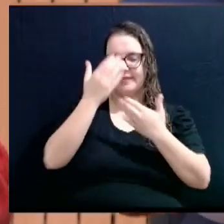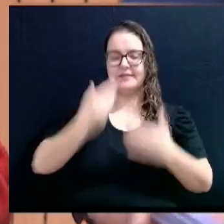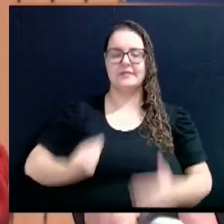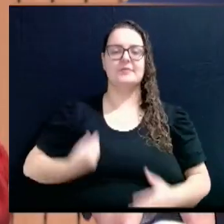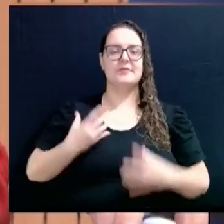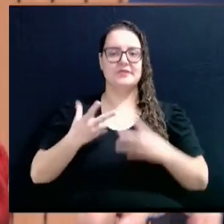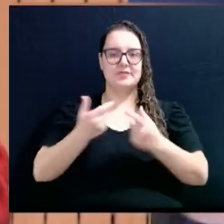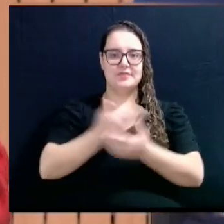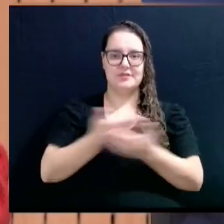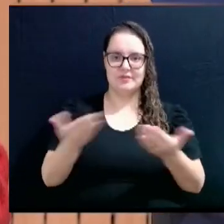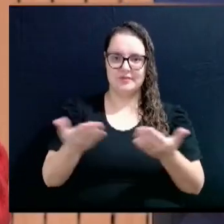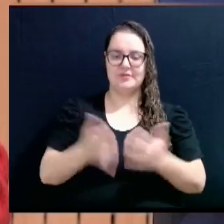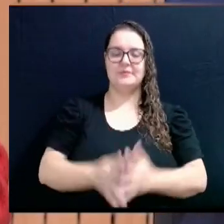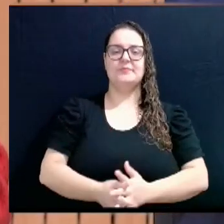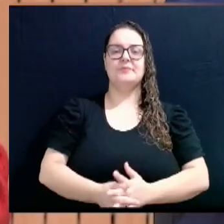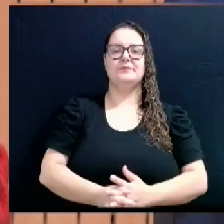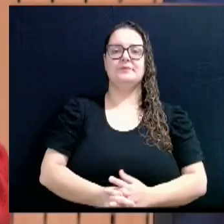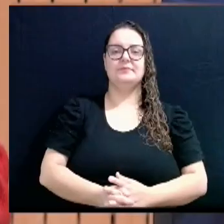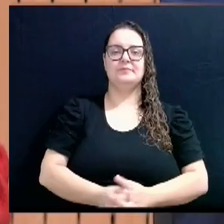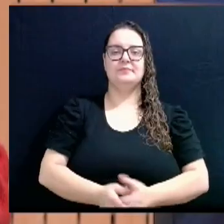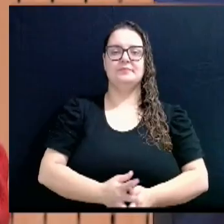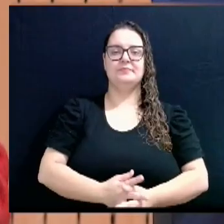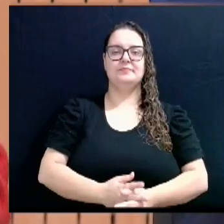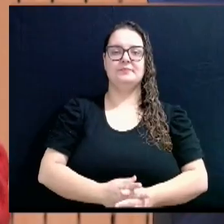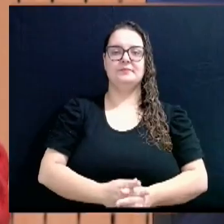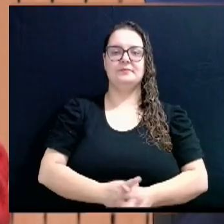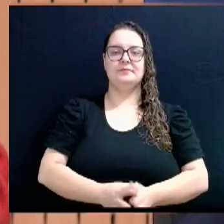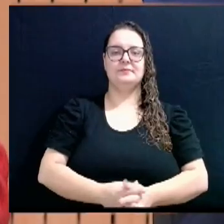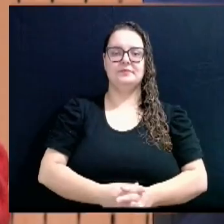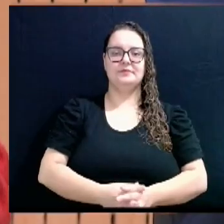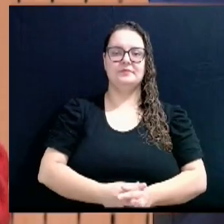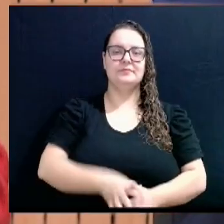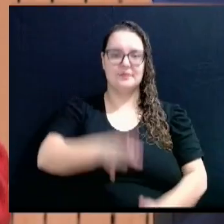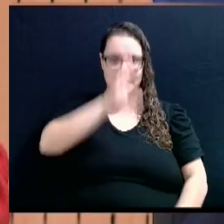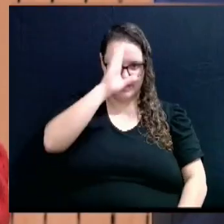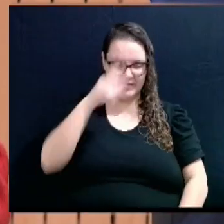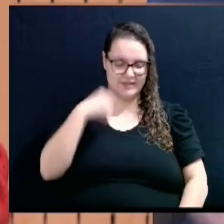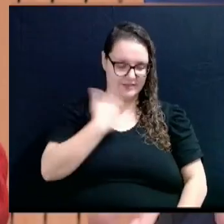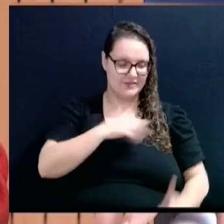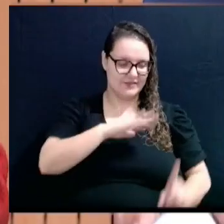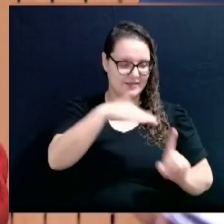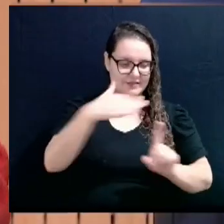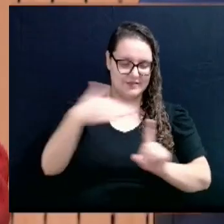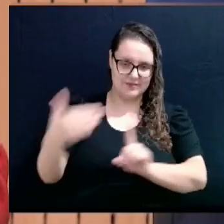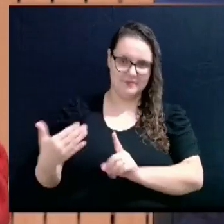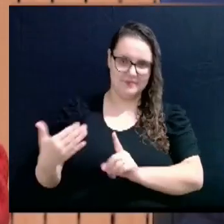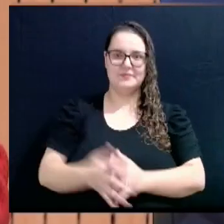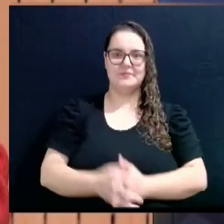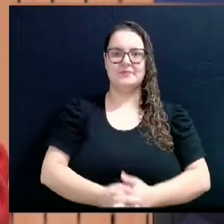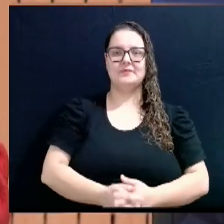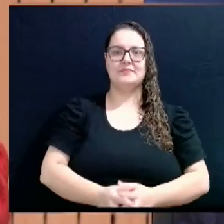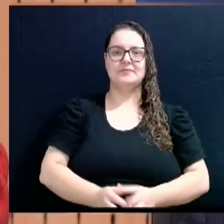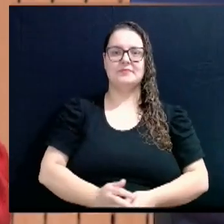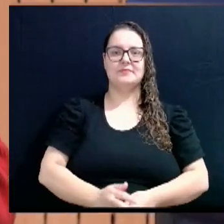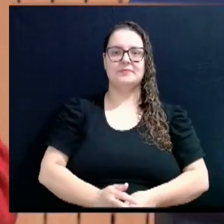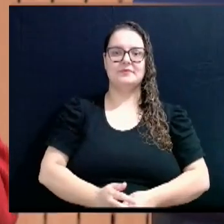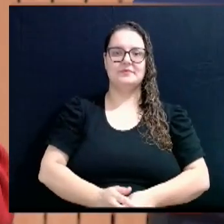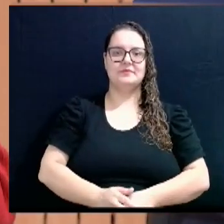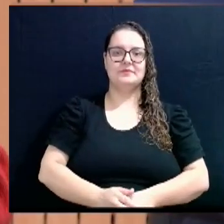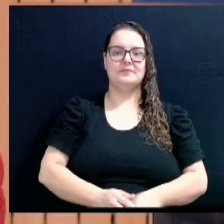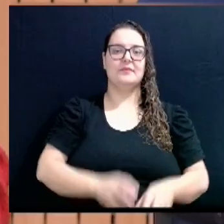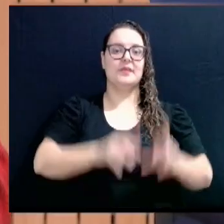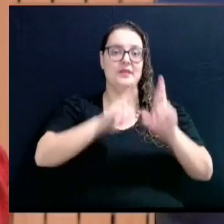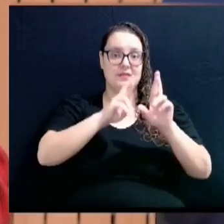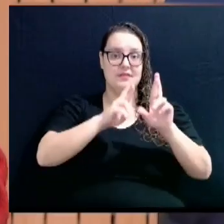aqui, e principalmente dos nossos homenageados, né? Espero que esse